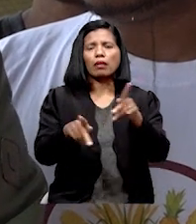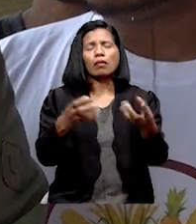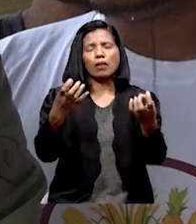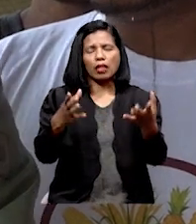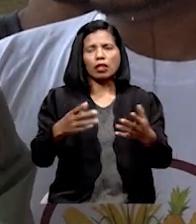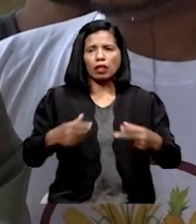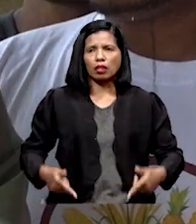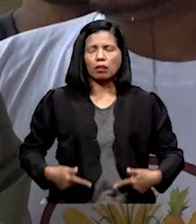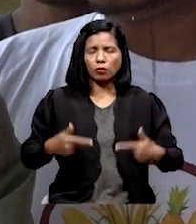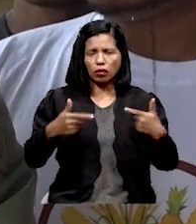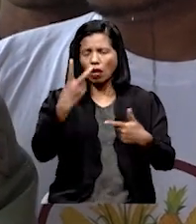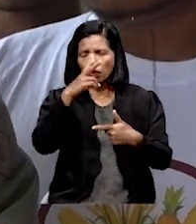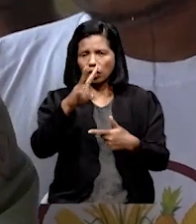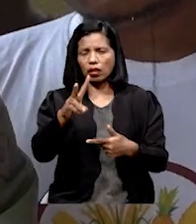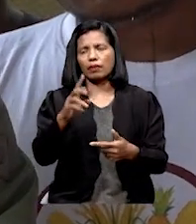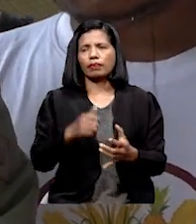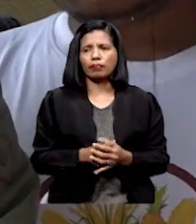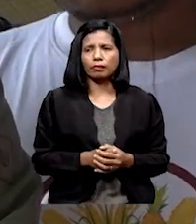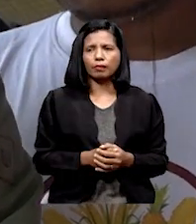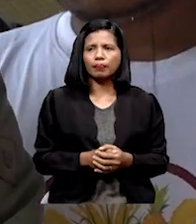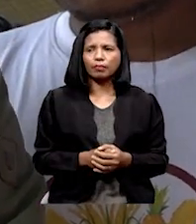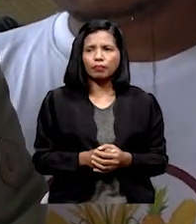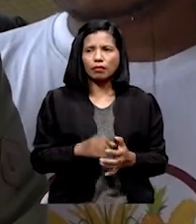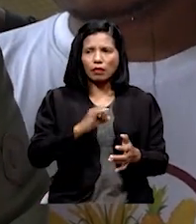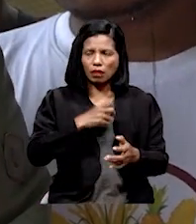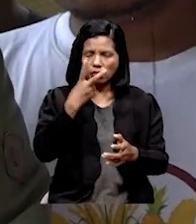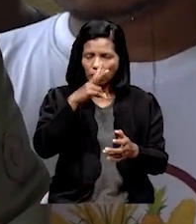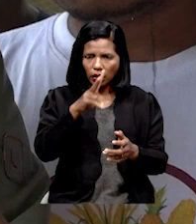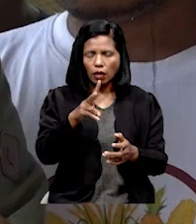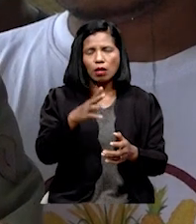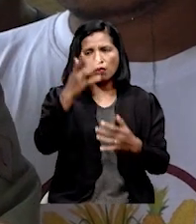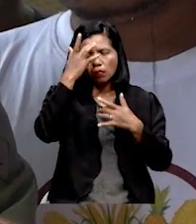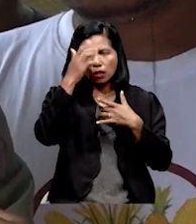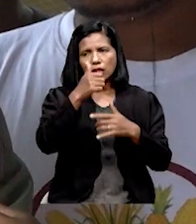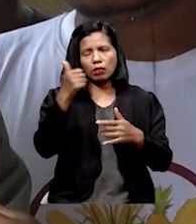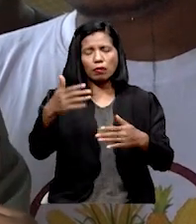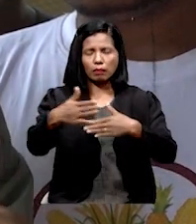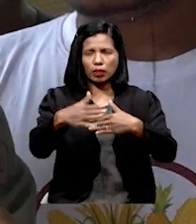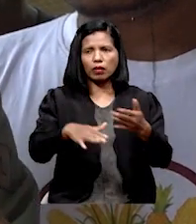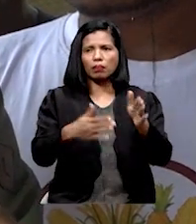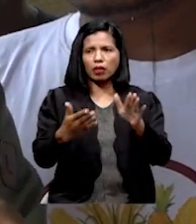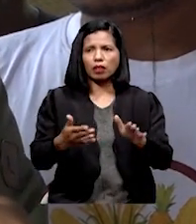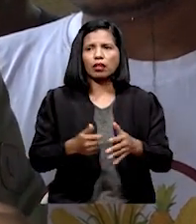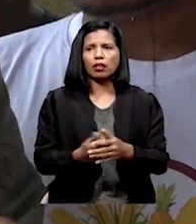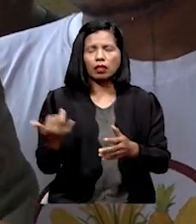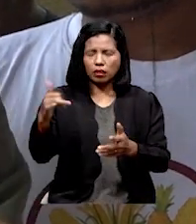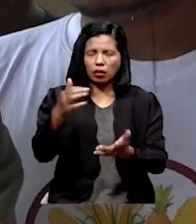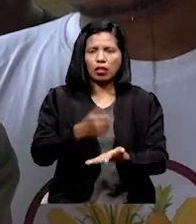loro signorano ho compagno di loro balone ne è stato matto no la prima si la salva.